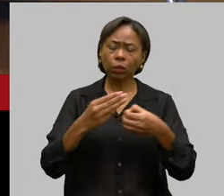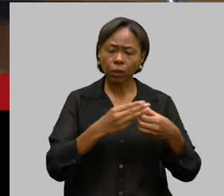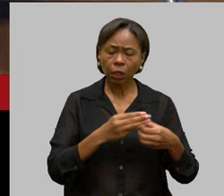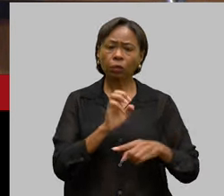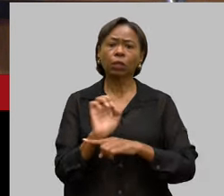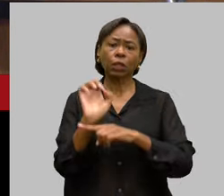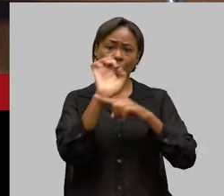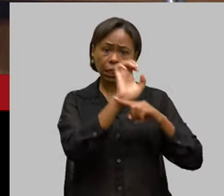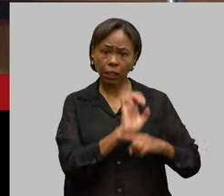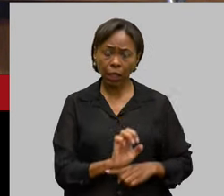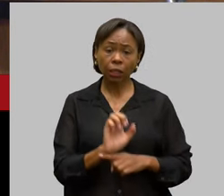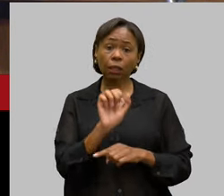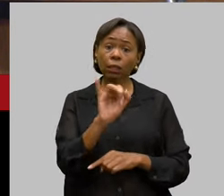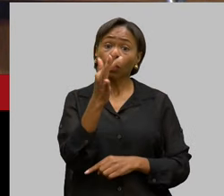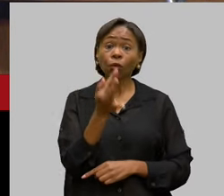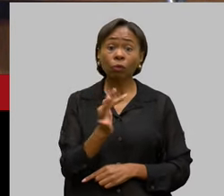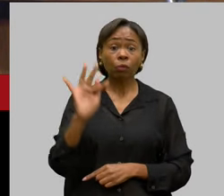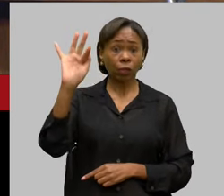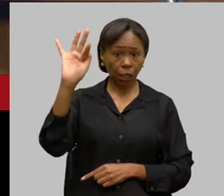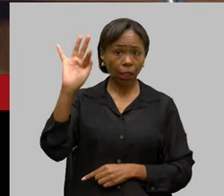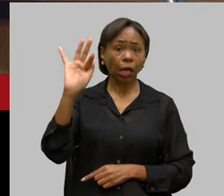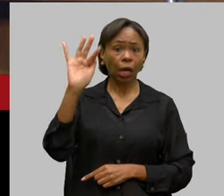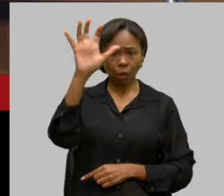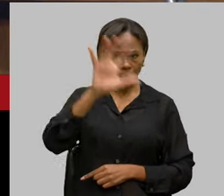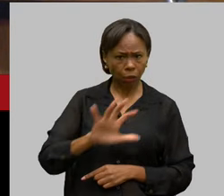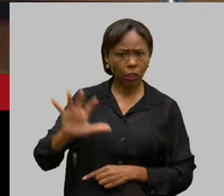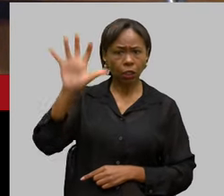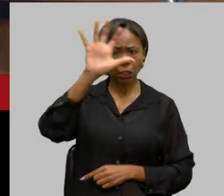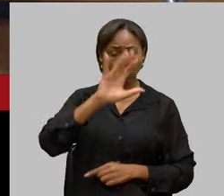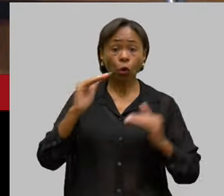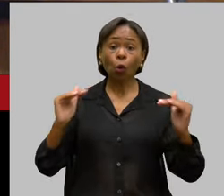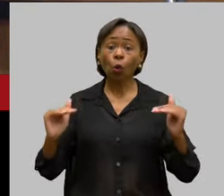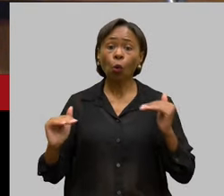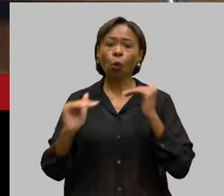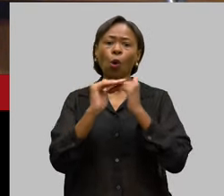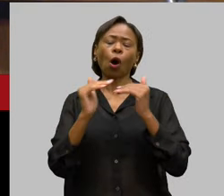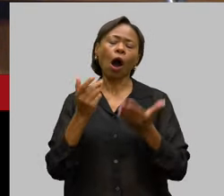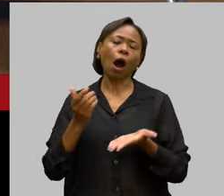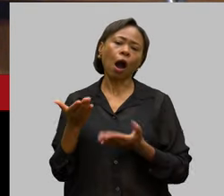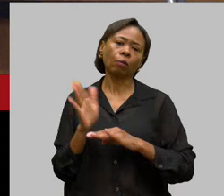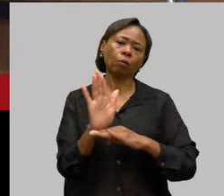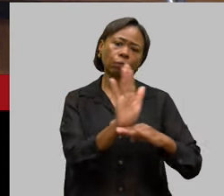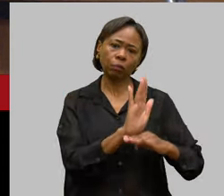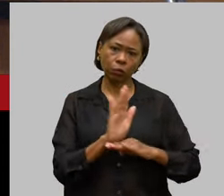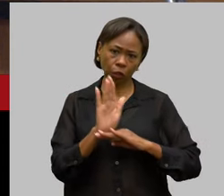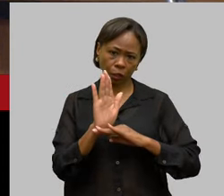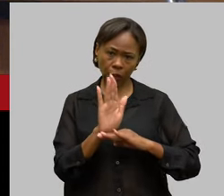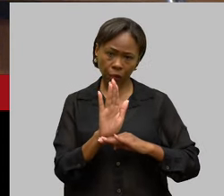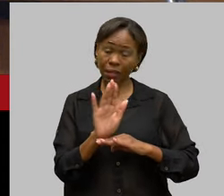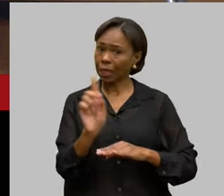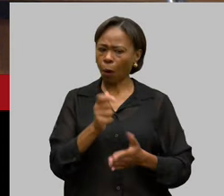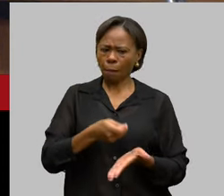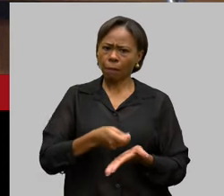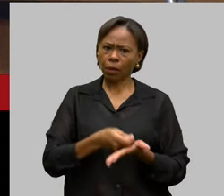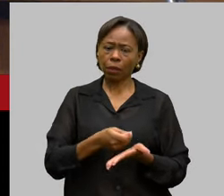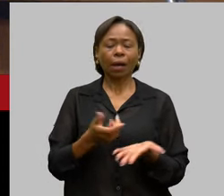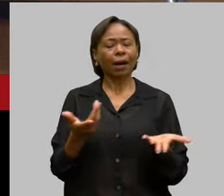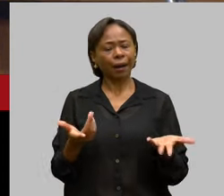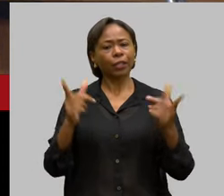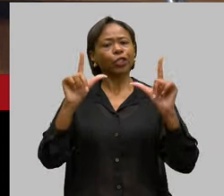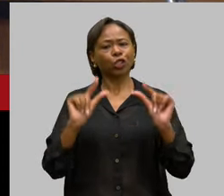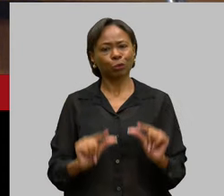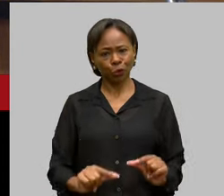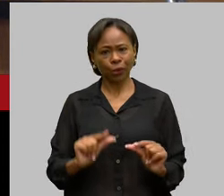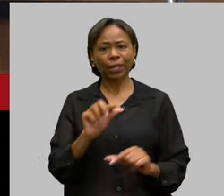federalismo cooperativo e não impositivo nós não teremos tantas crps que são expedidas por